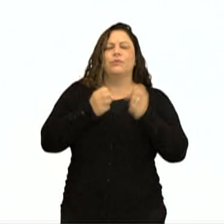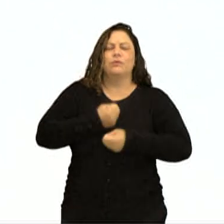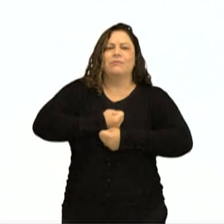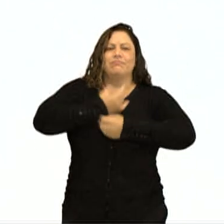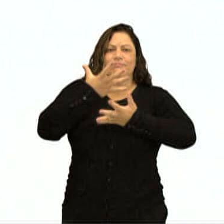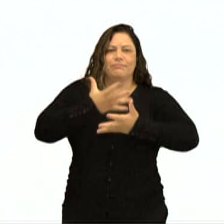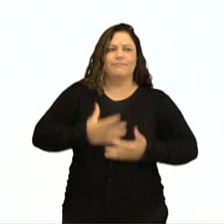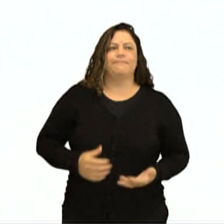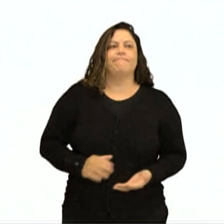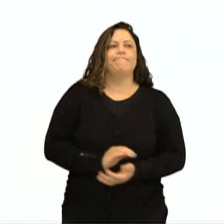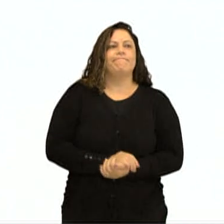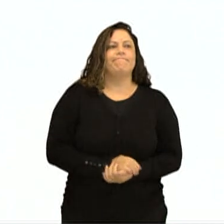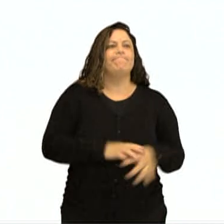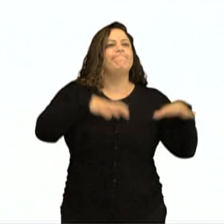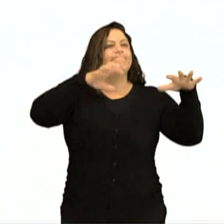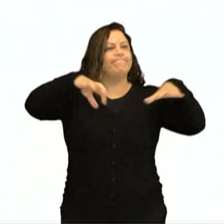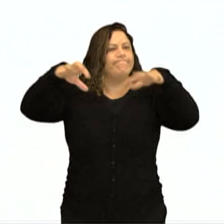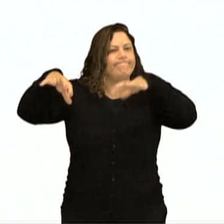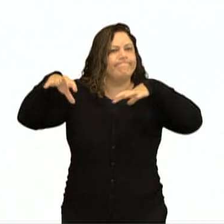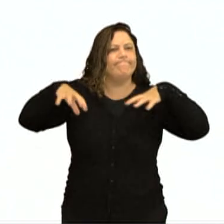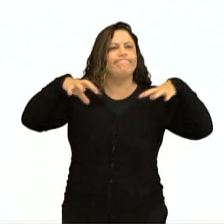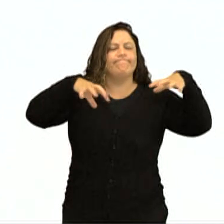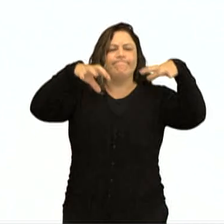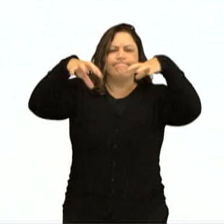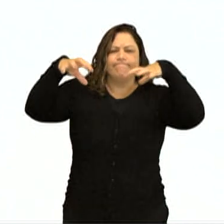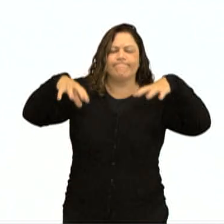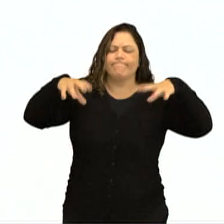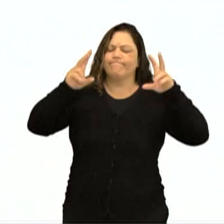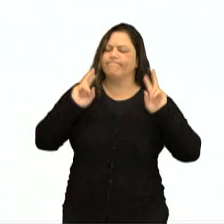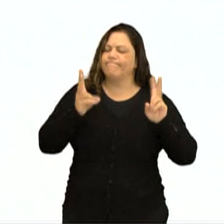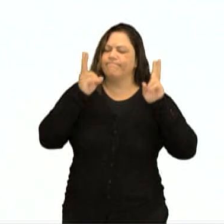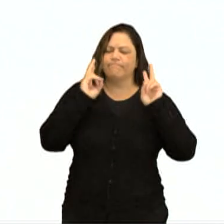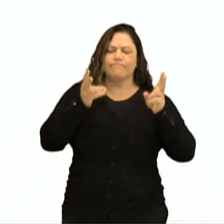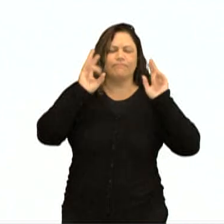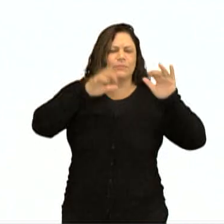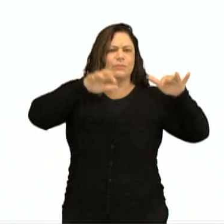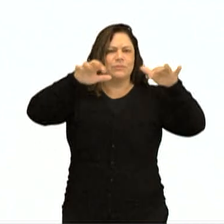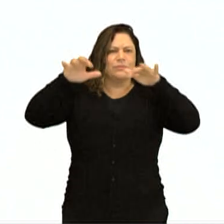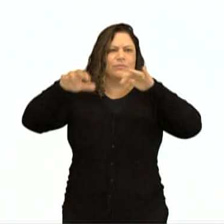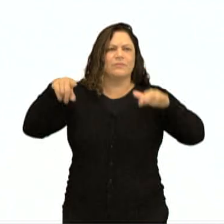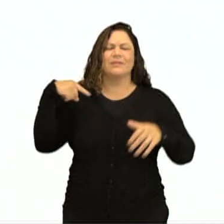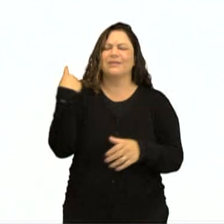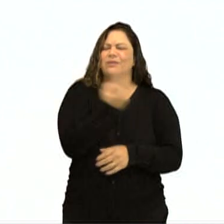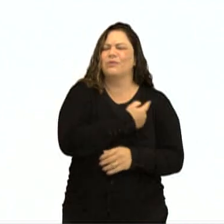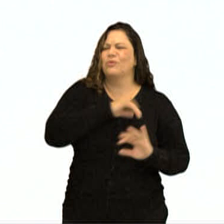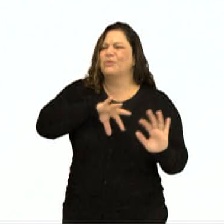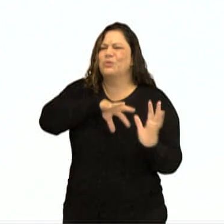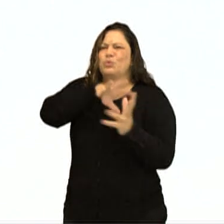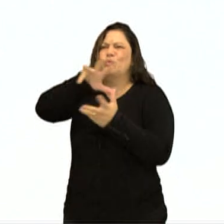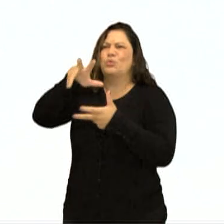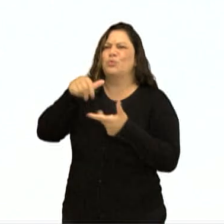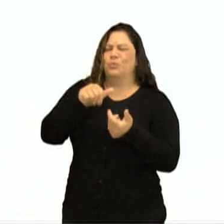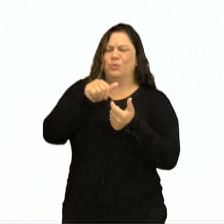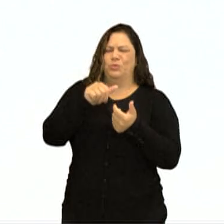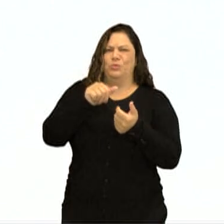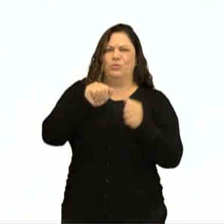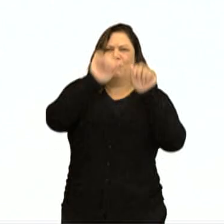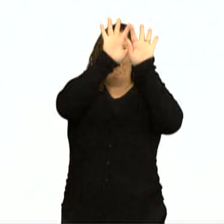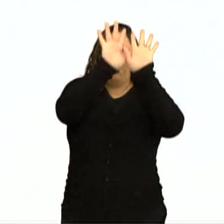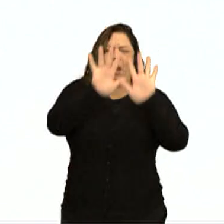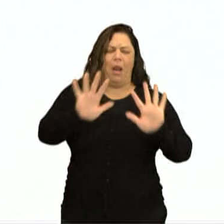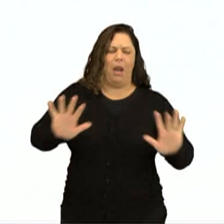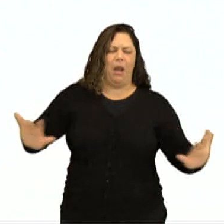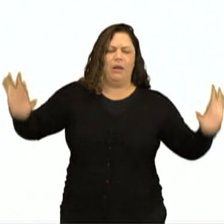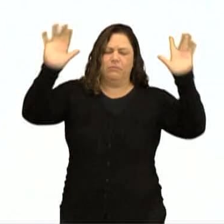nele. Cai a chuva no portal, está caindo. Entre nós e o mundo, essa cortina. Não